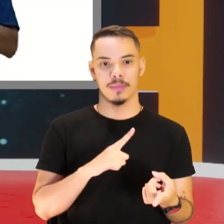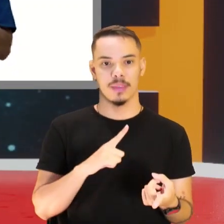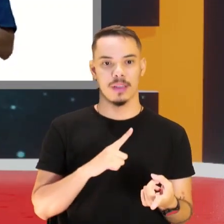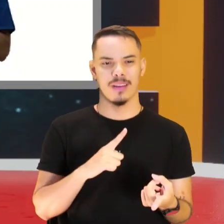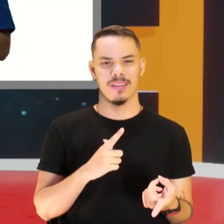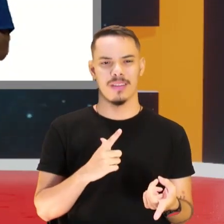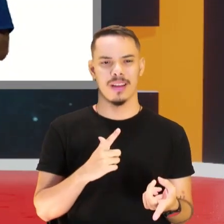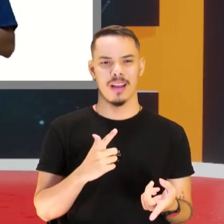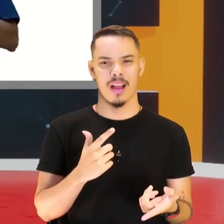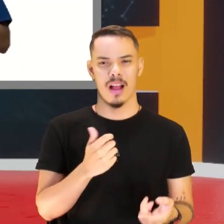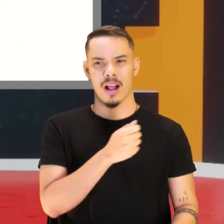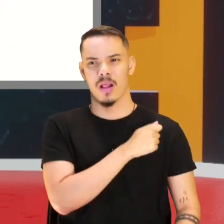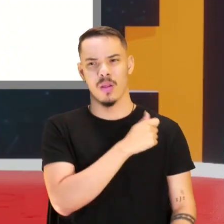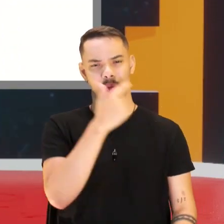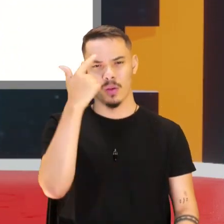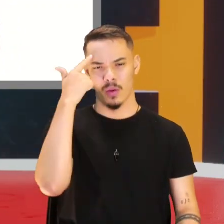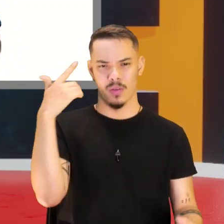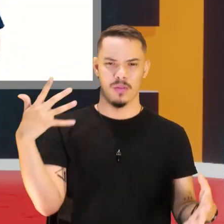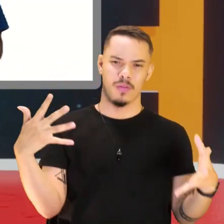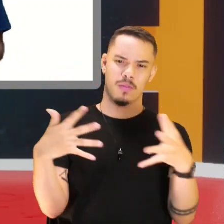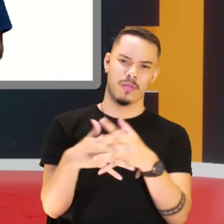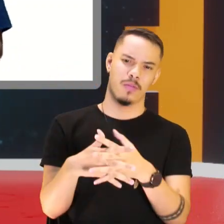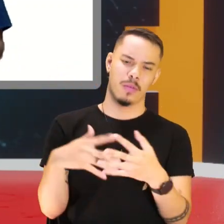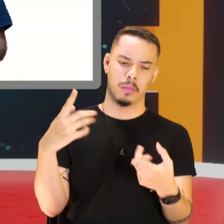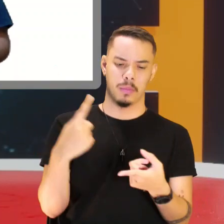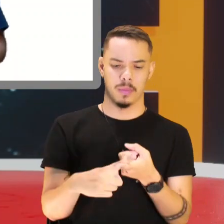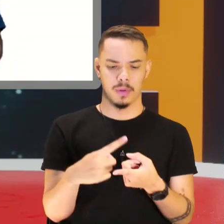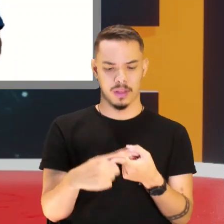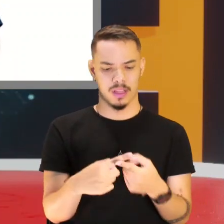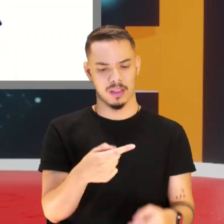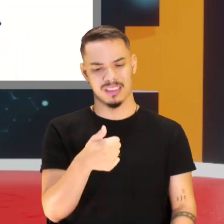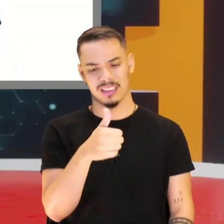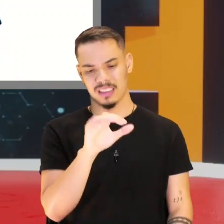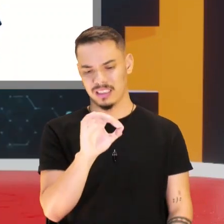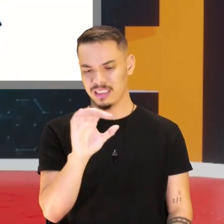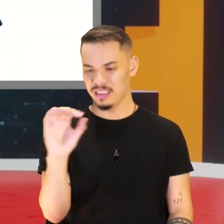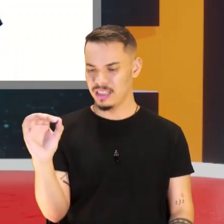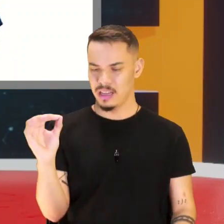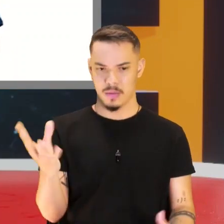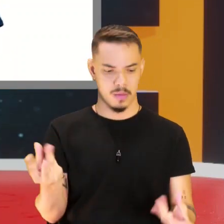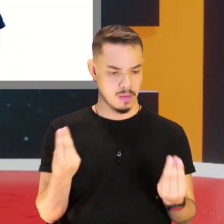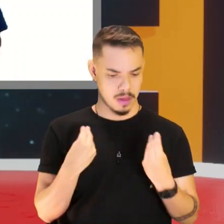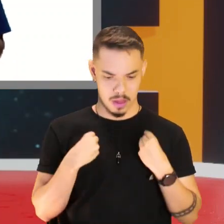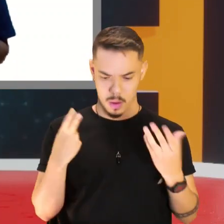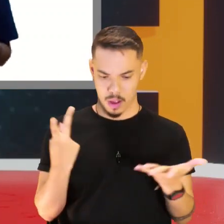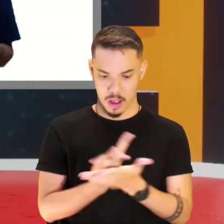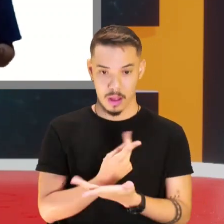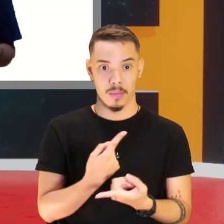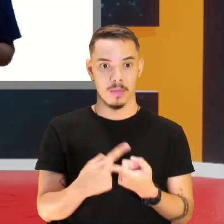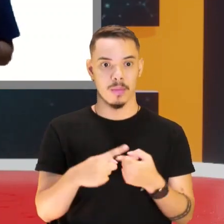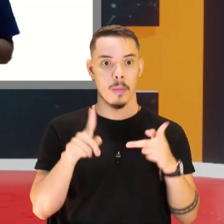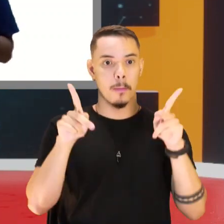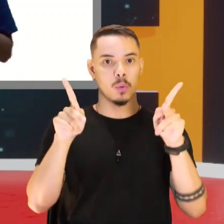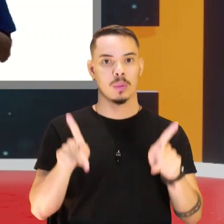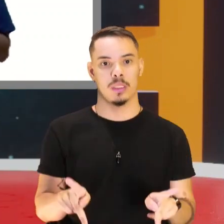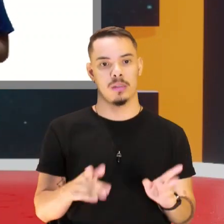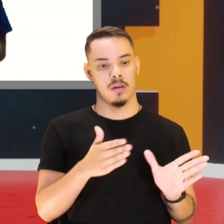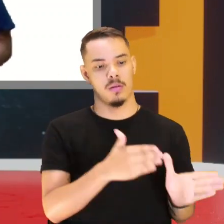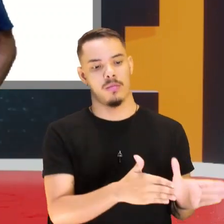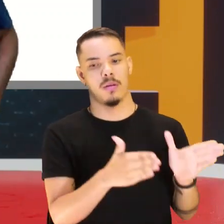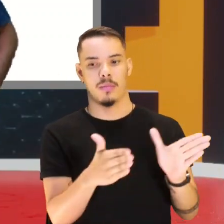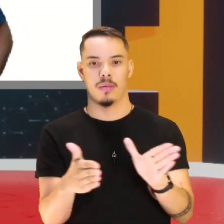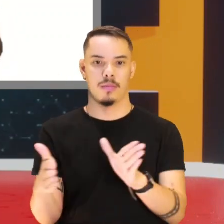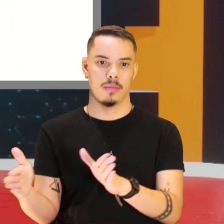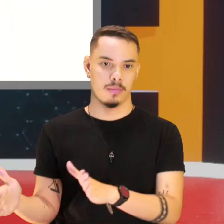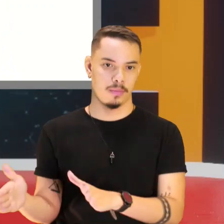meio assim confuso. Por que eu fiz o centésimo e deu errado? Porque nós falávamos de posição. Não, verdade. Vamos esclarecer bem